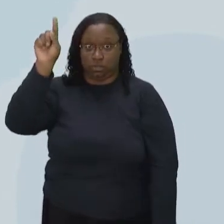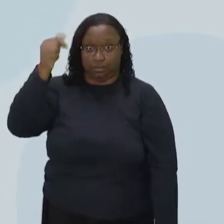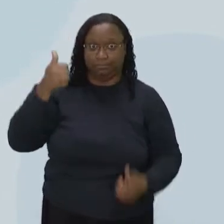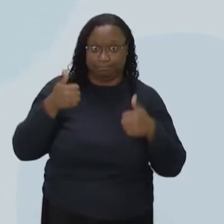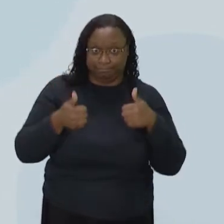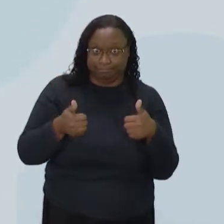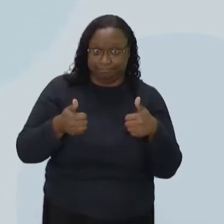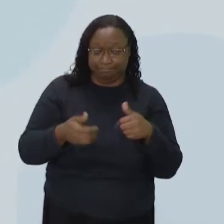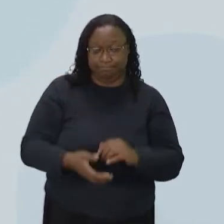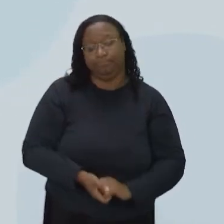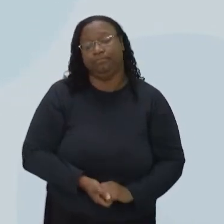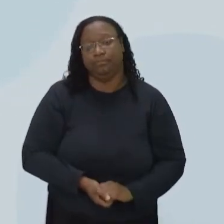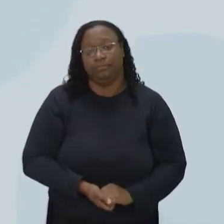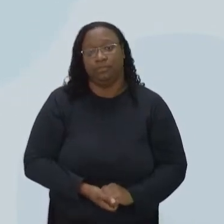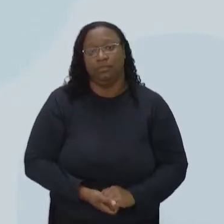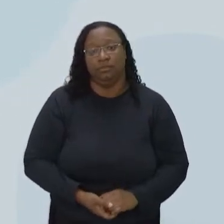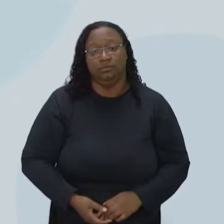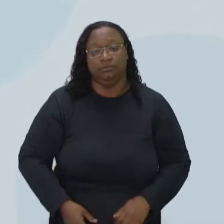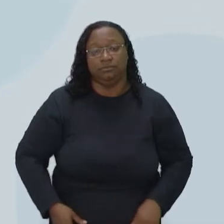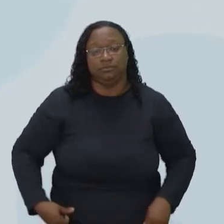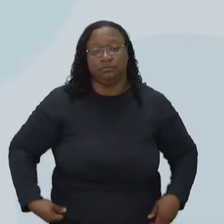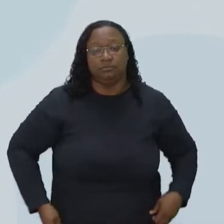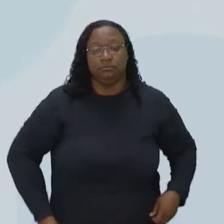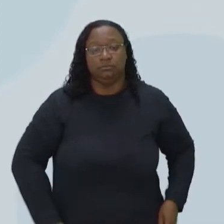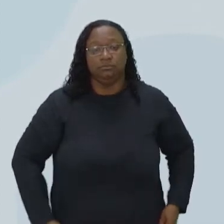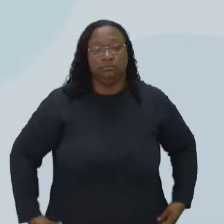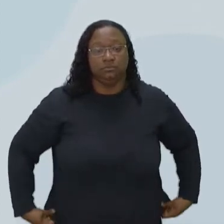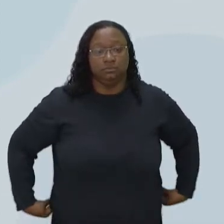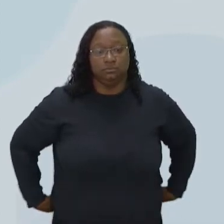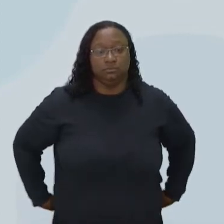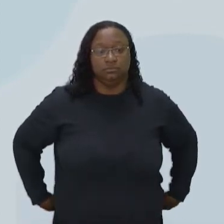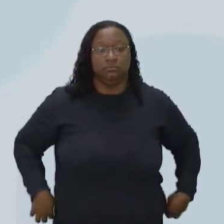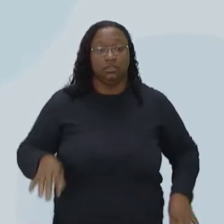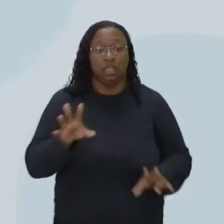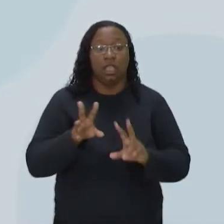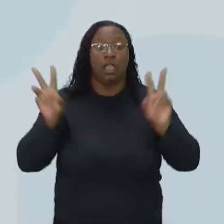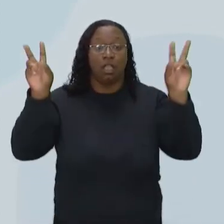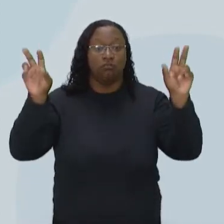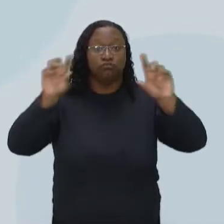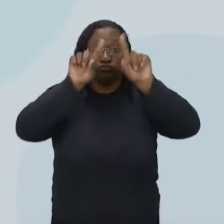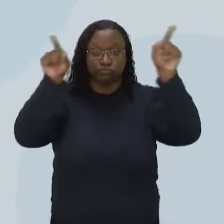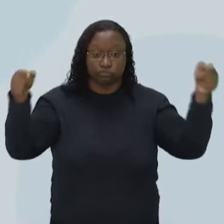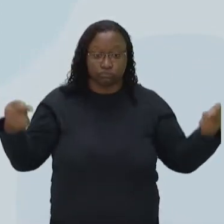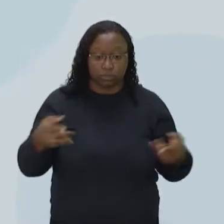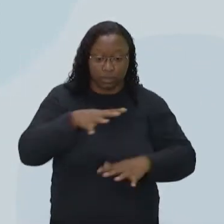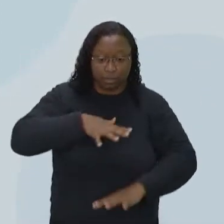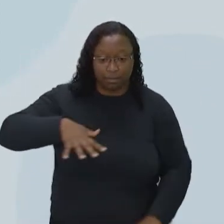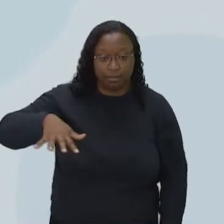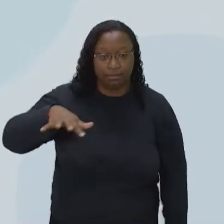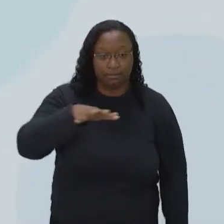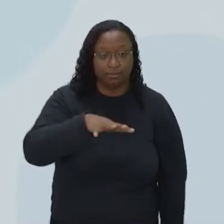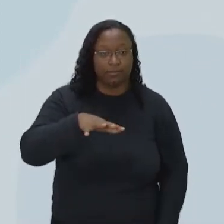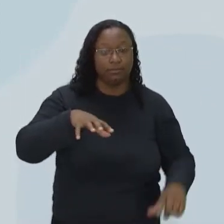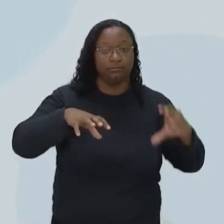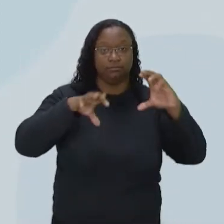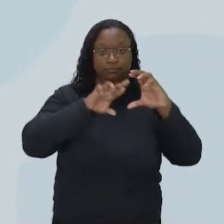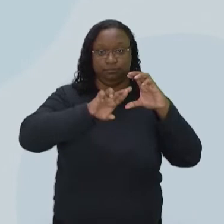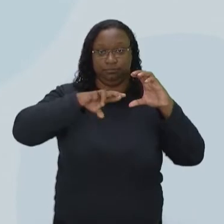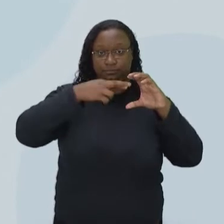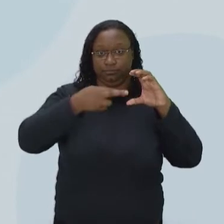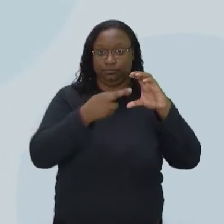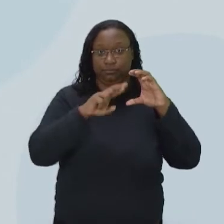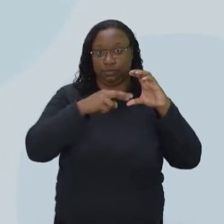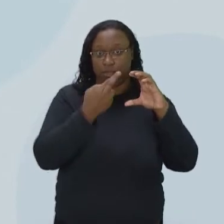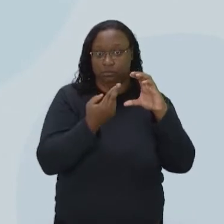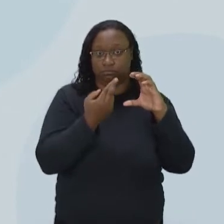calculada a minha área. Então, o que eu fiz? Peguei aqui a fórmula da área, πr², elevei aqui 5